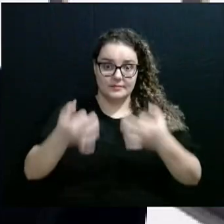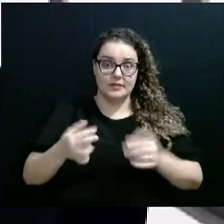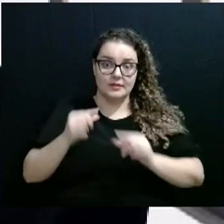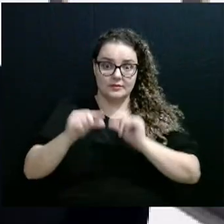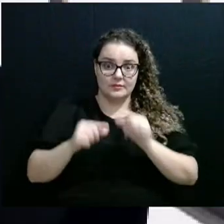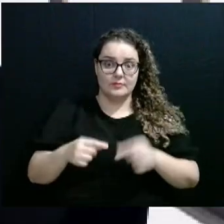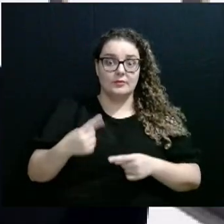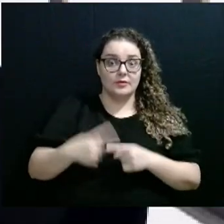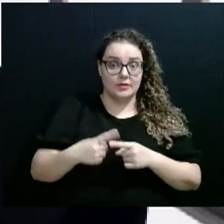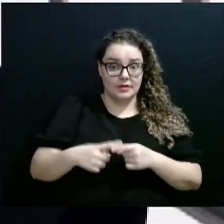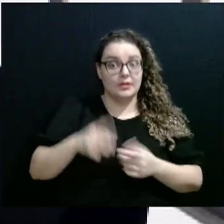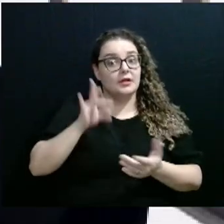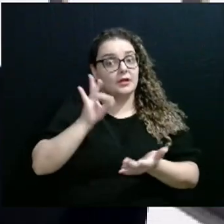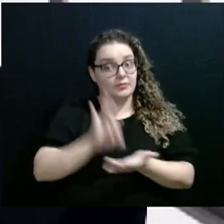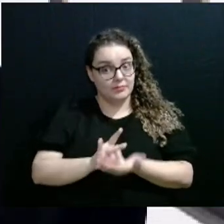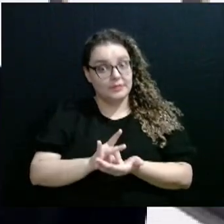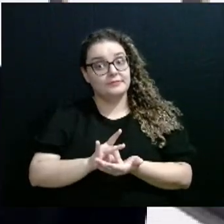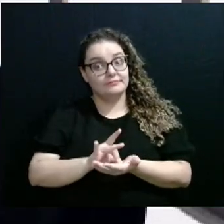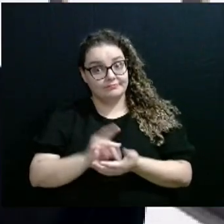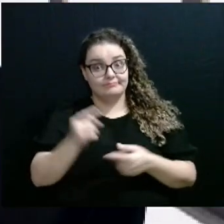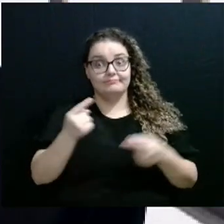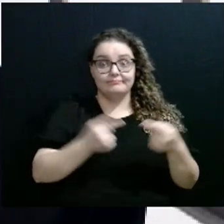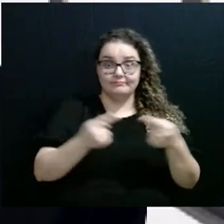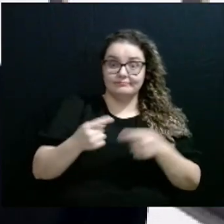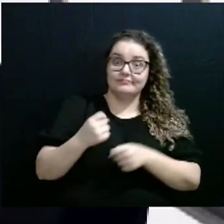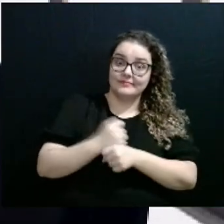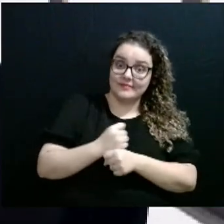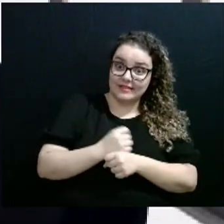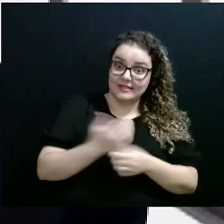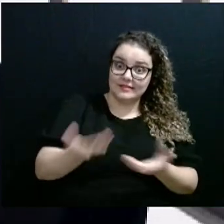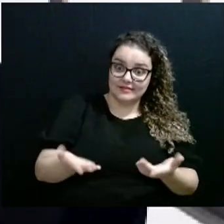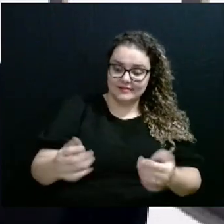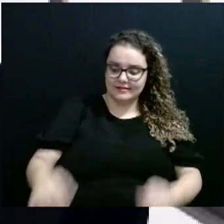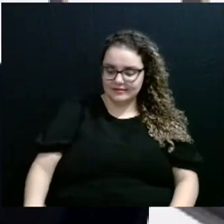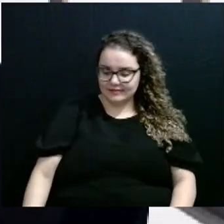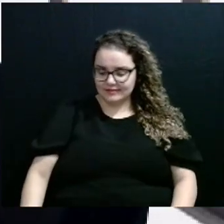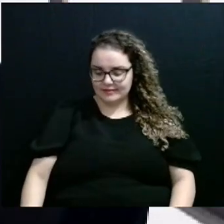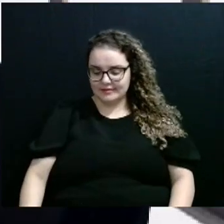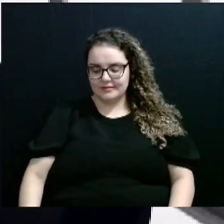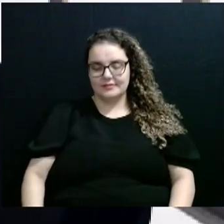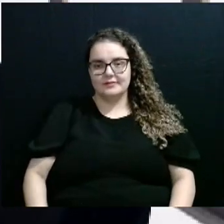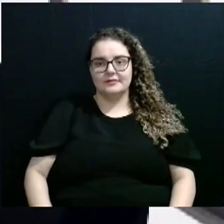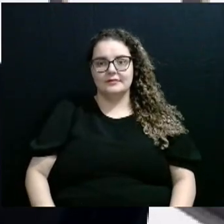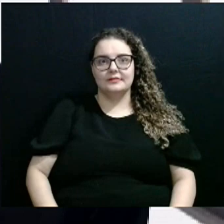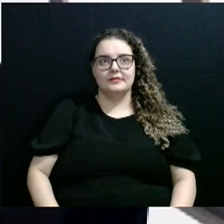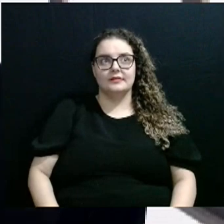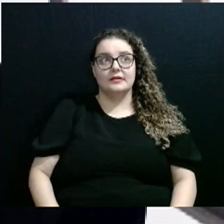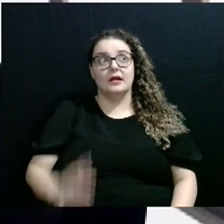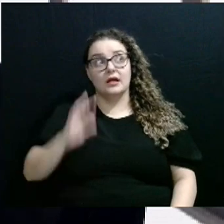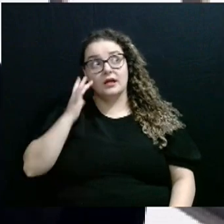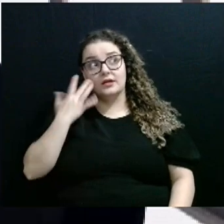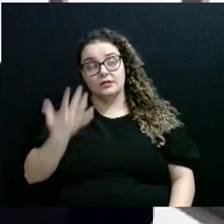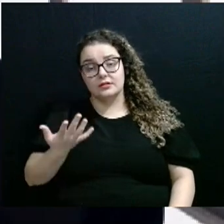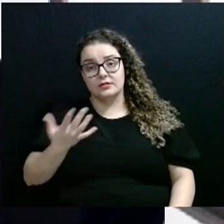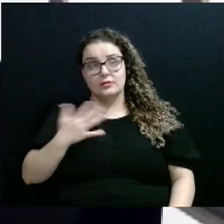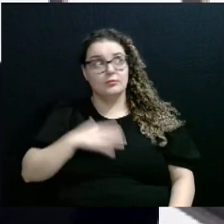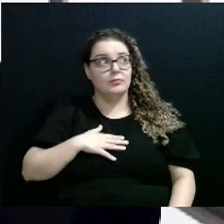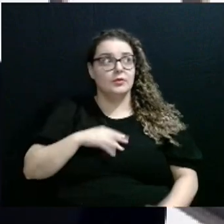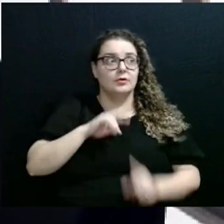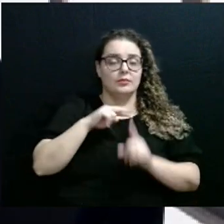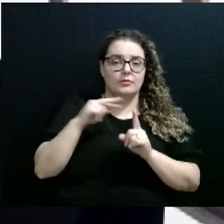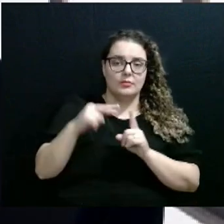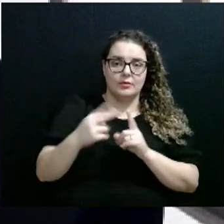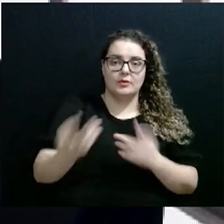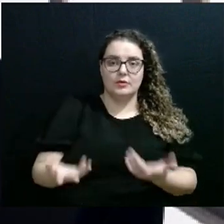ser muito debatida nesse ano. E eu acho que, assim, o meu ponto final para concluir é